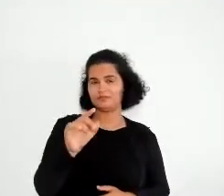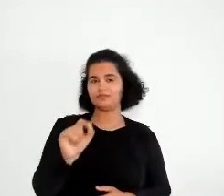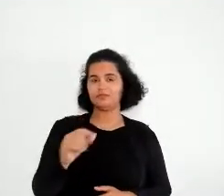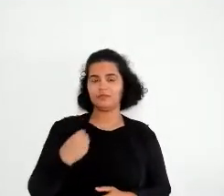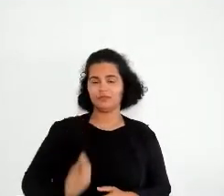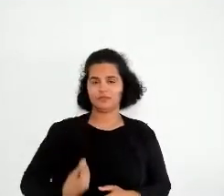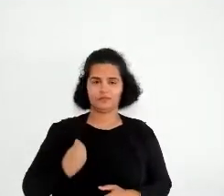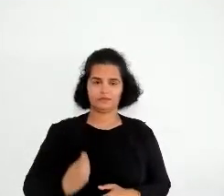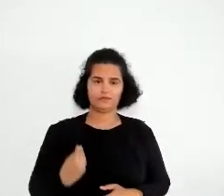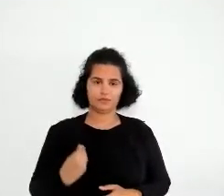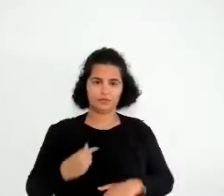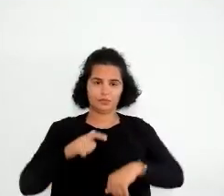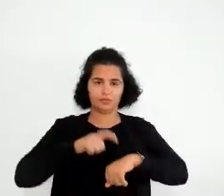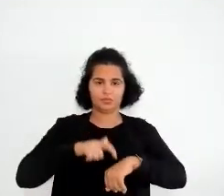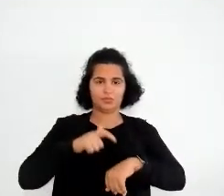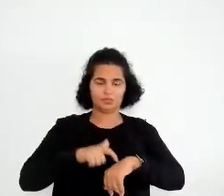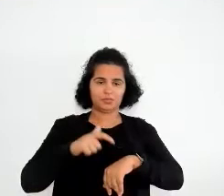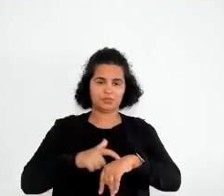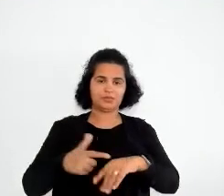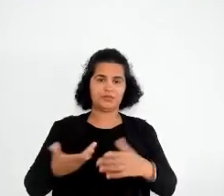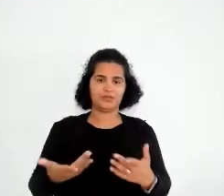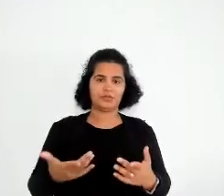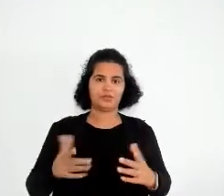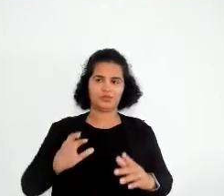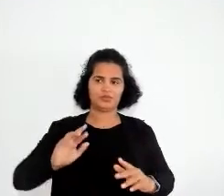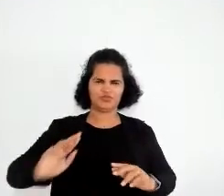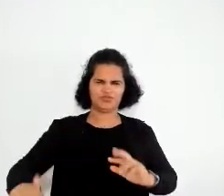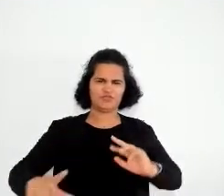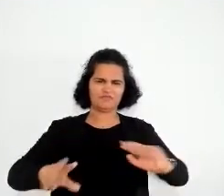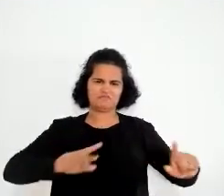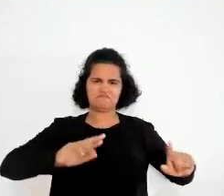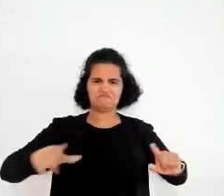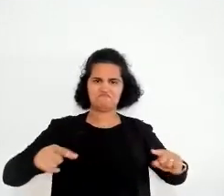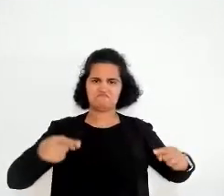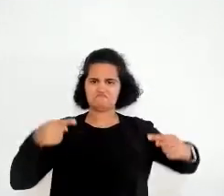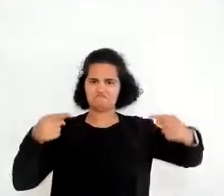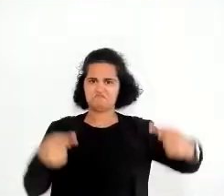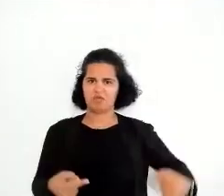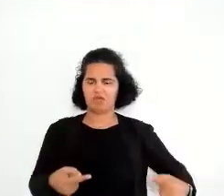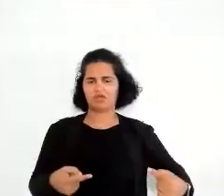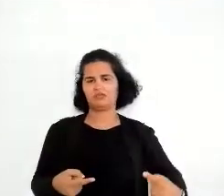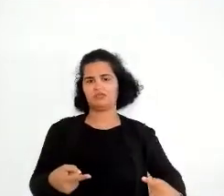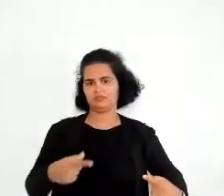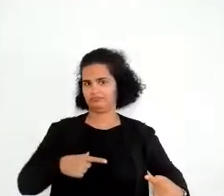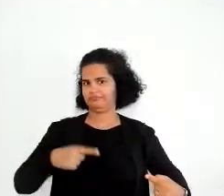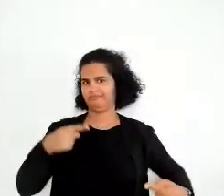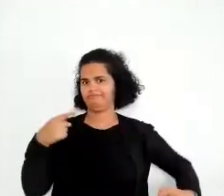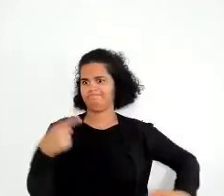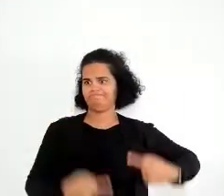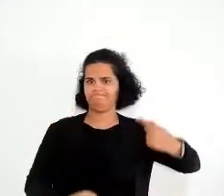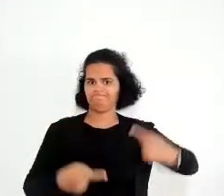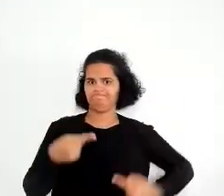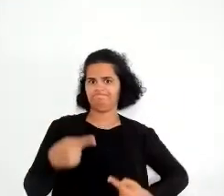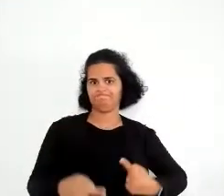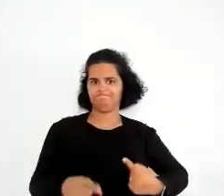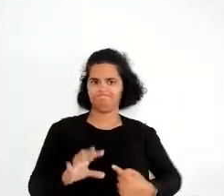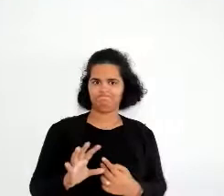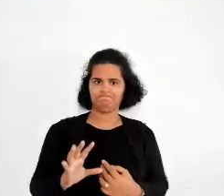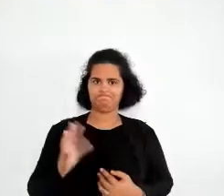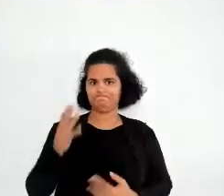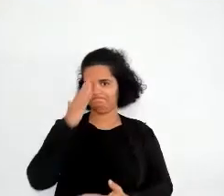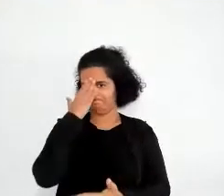de tantas polarizações e afloramentos de vieses